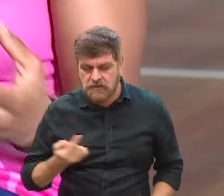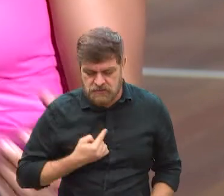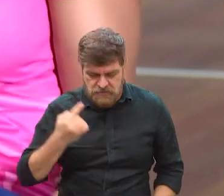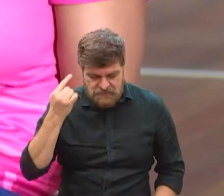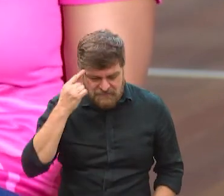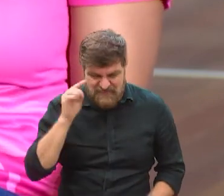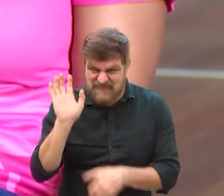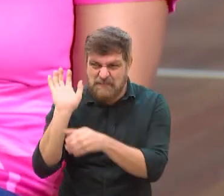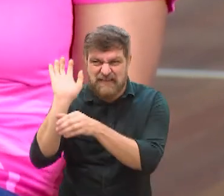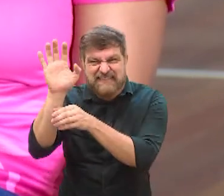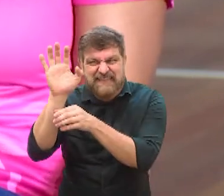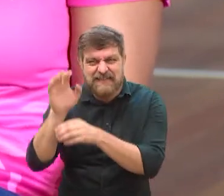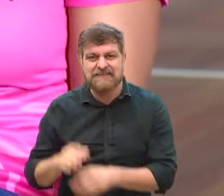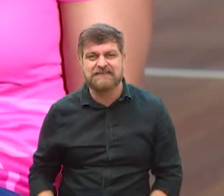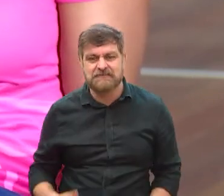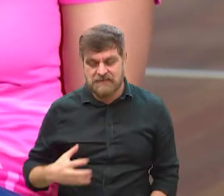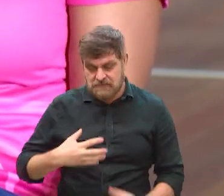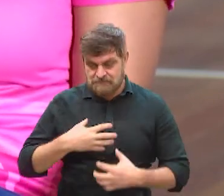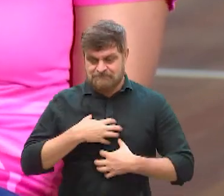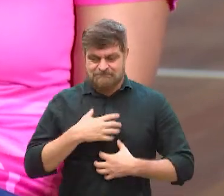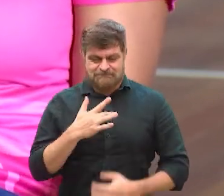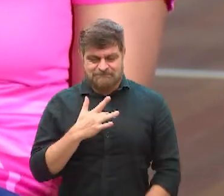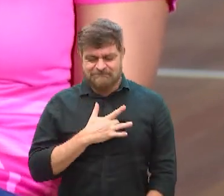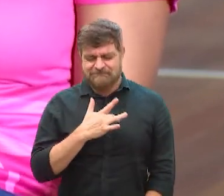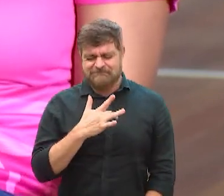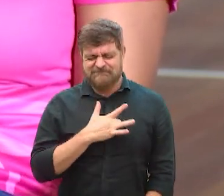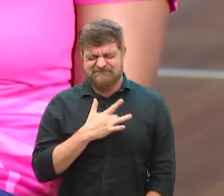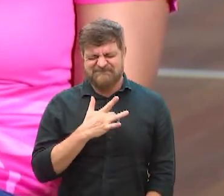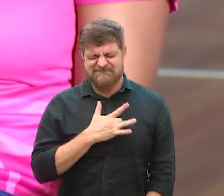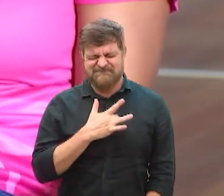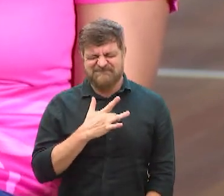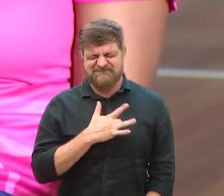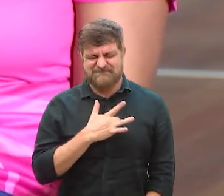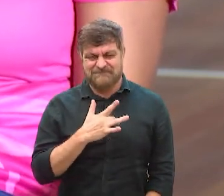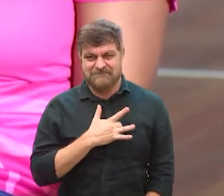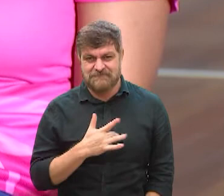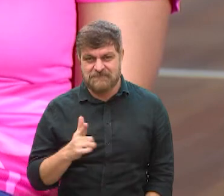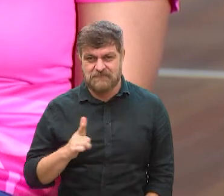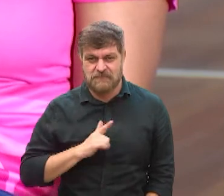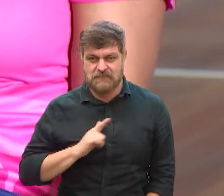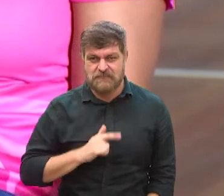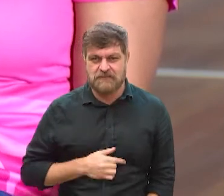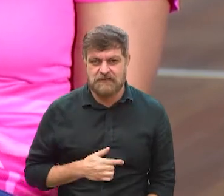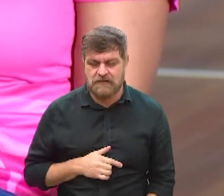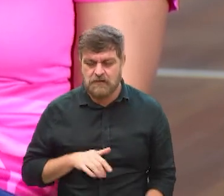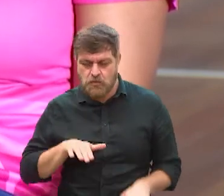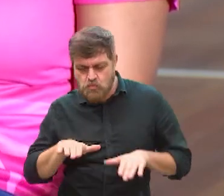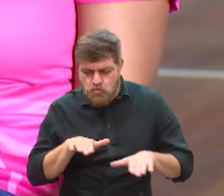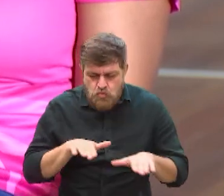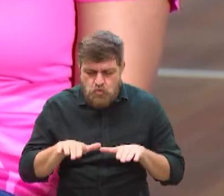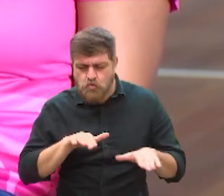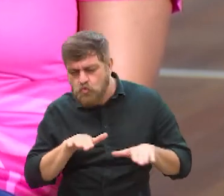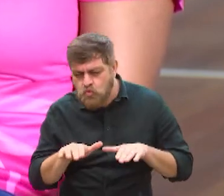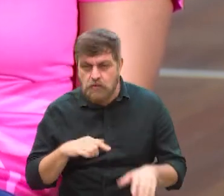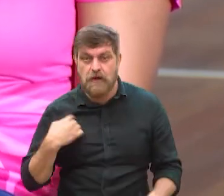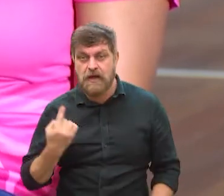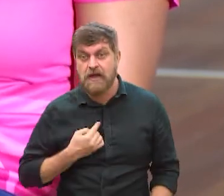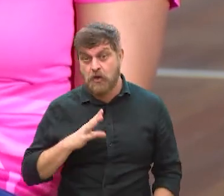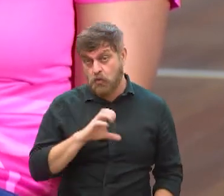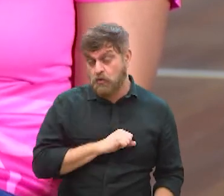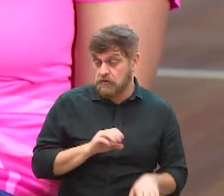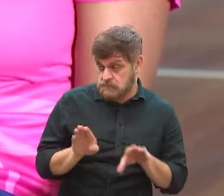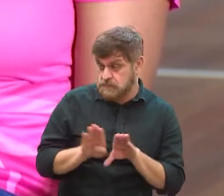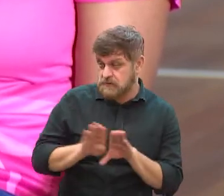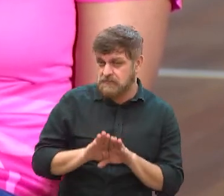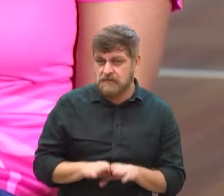de basquete, mas é assim, que toca mais, né? Quando tem jogos, assim, que é o hip hop, black. Mas às vezes